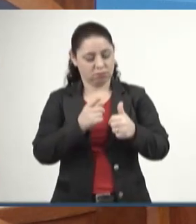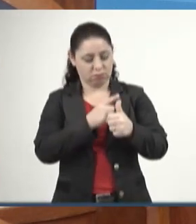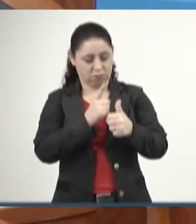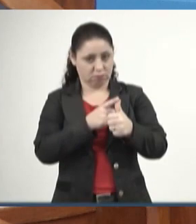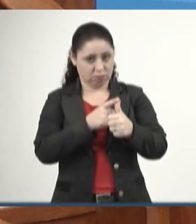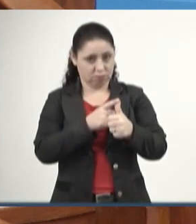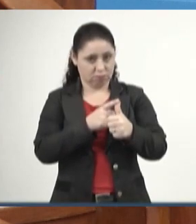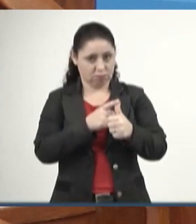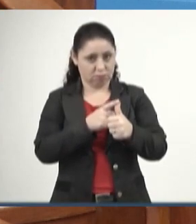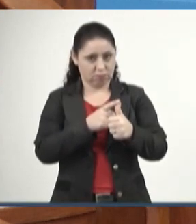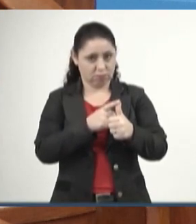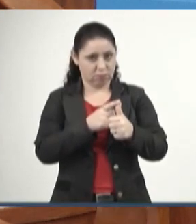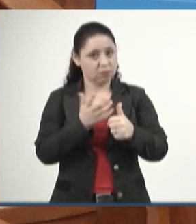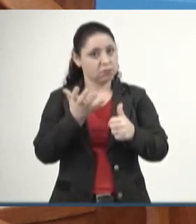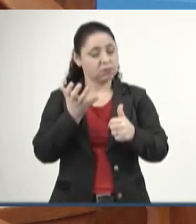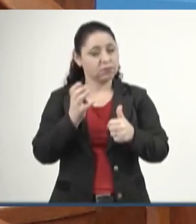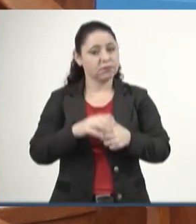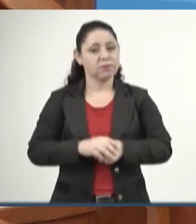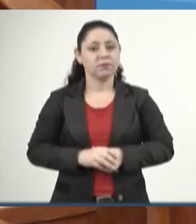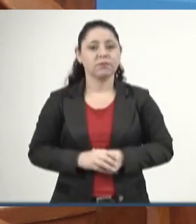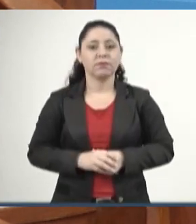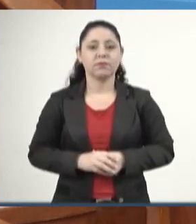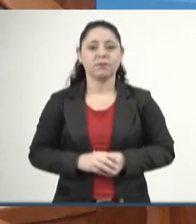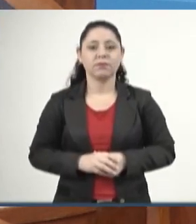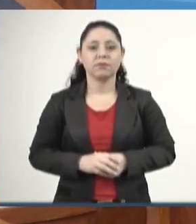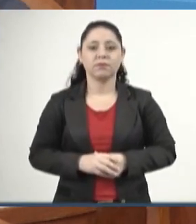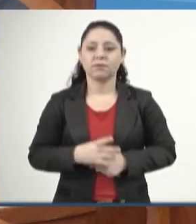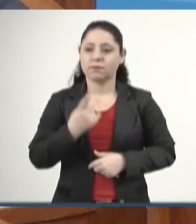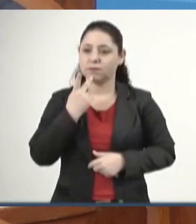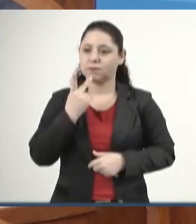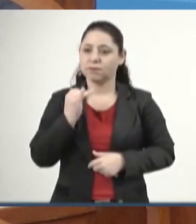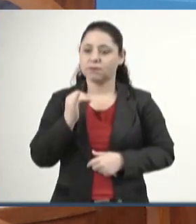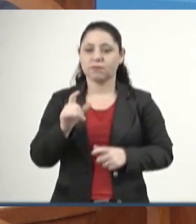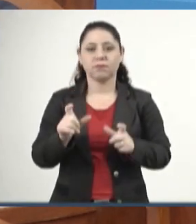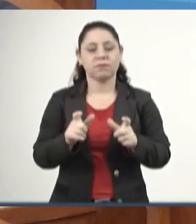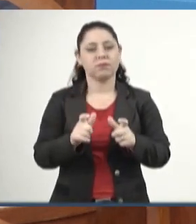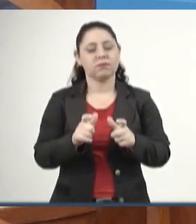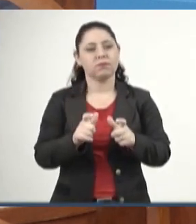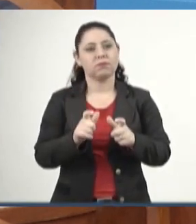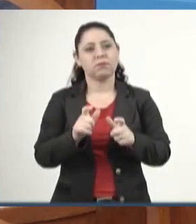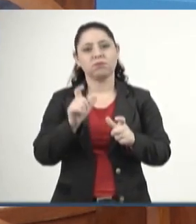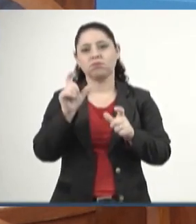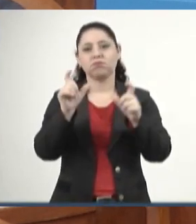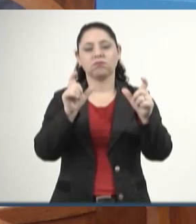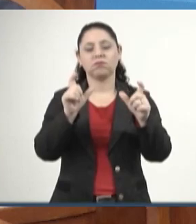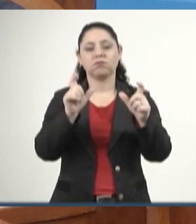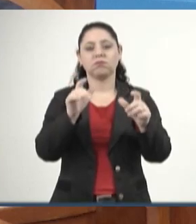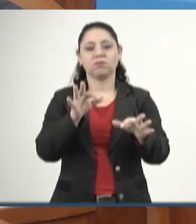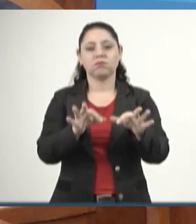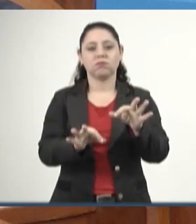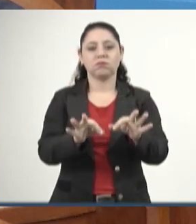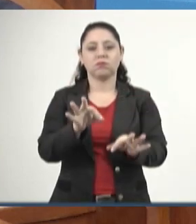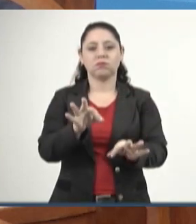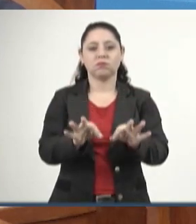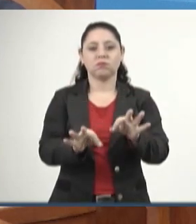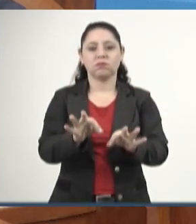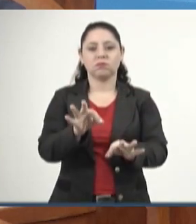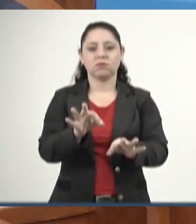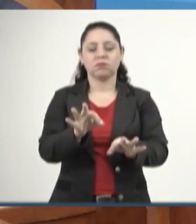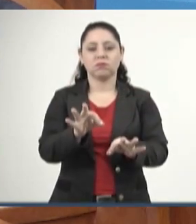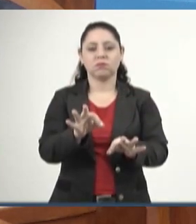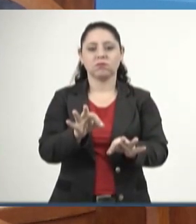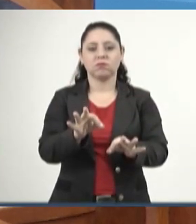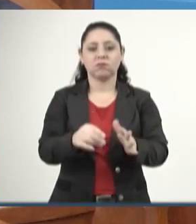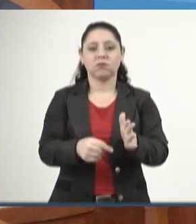Primeiro, quero me referir aqui ao julgamento